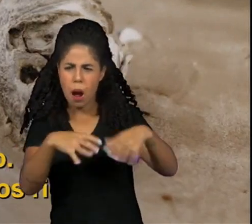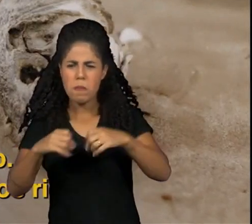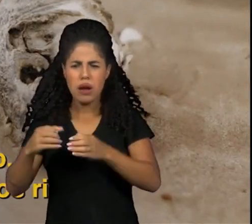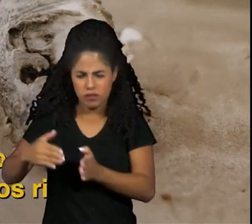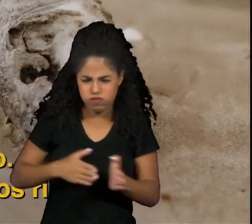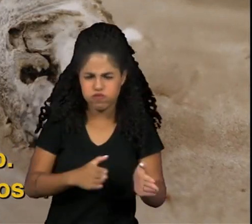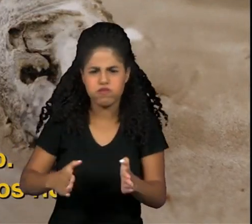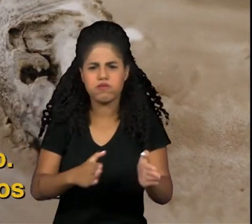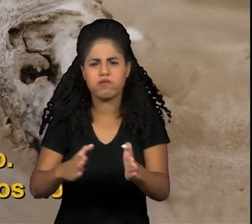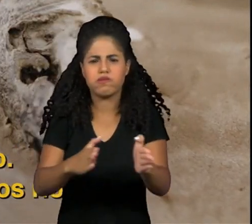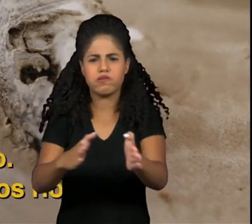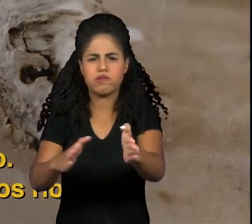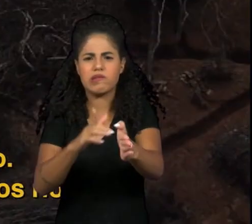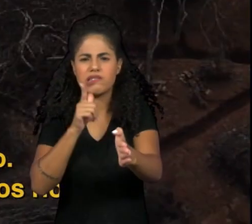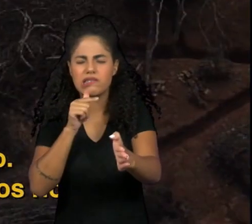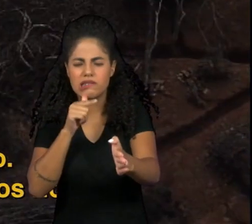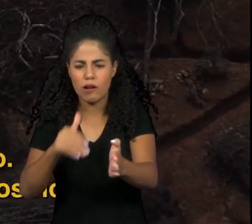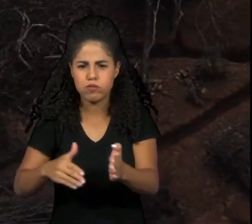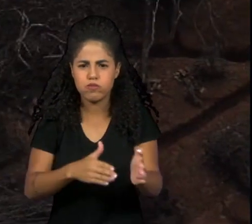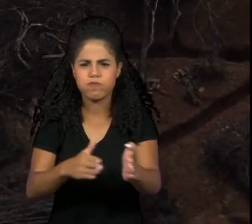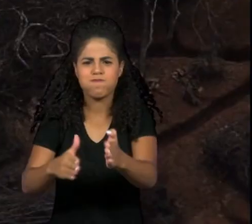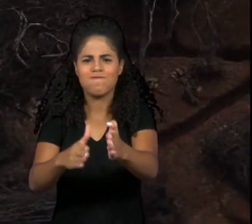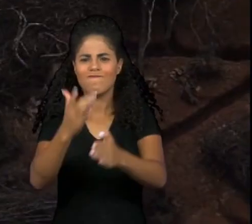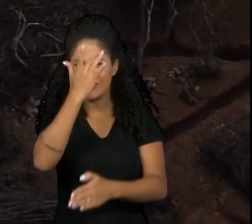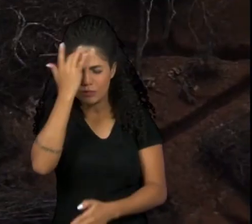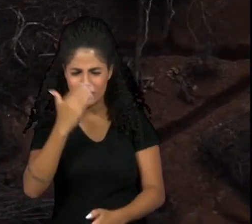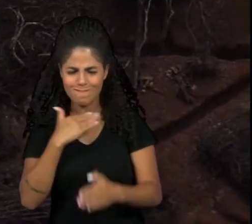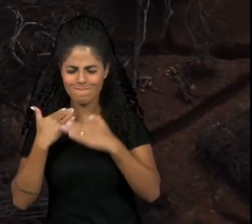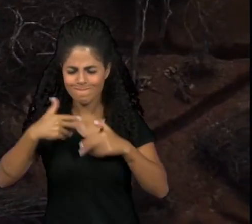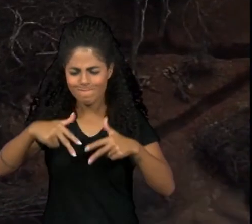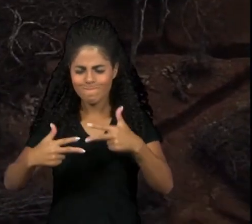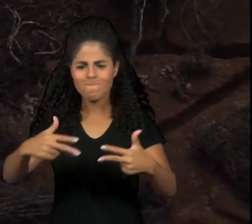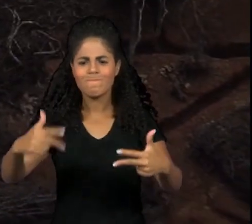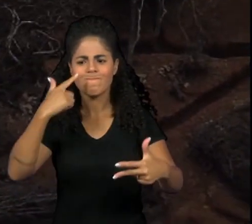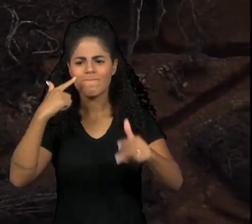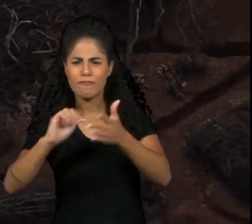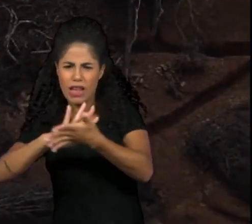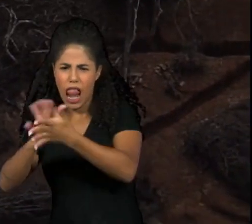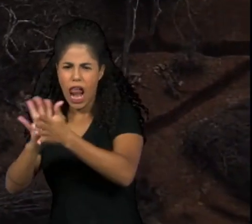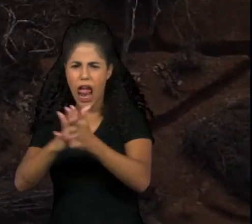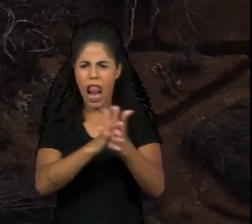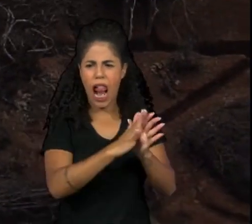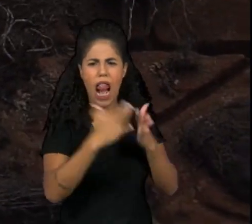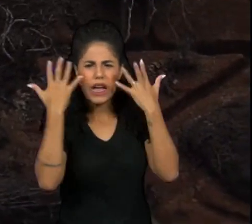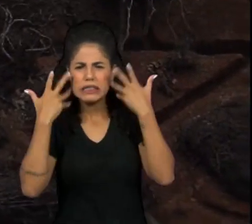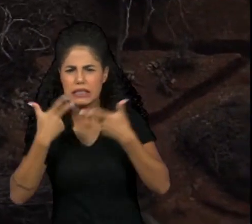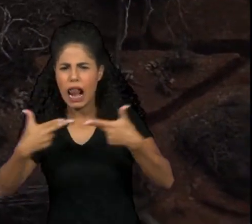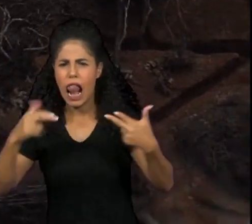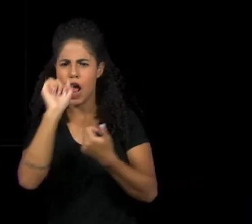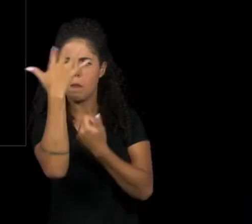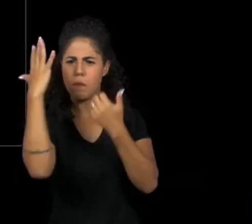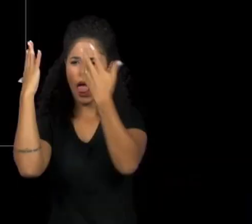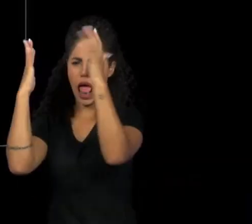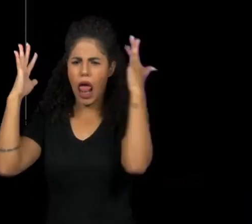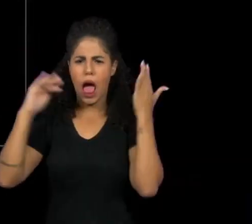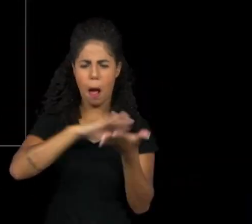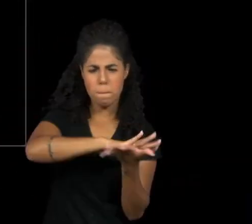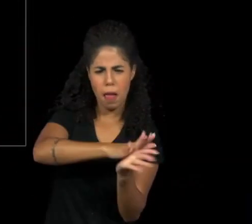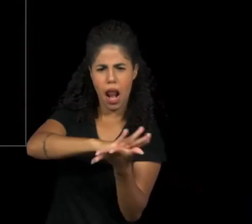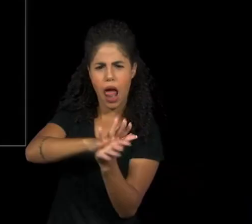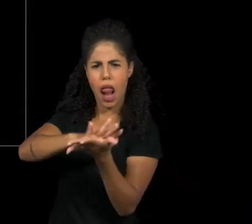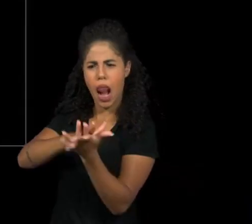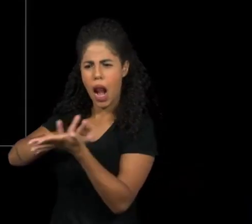e mata as pessoas. A ideia é sensibilizar as estrelas de Hollywood para a tragédia dos